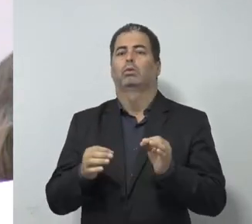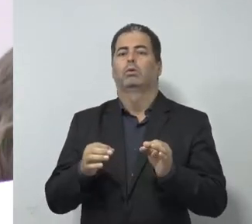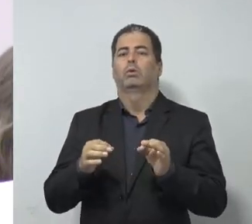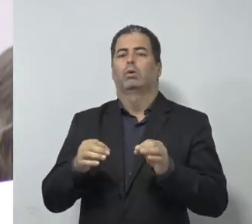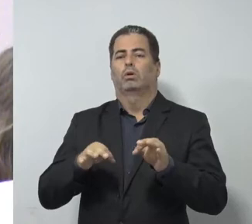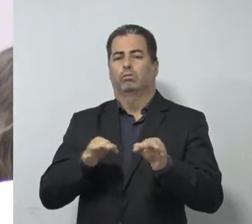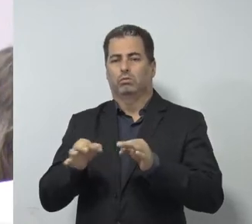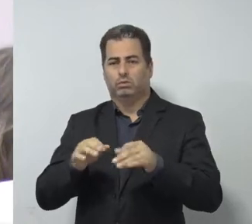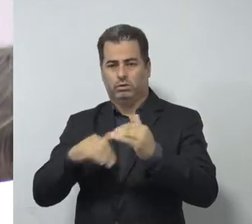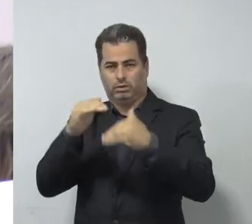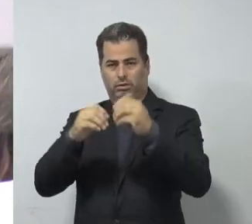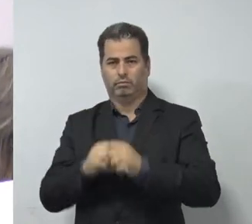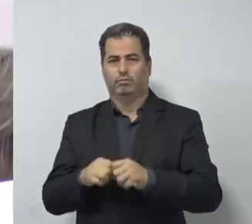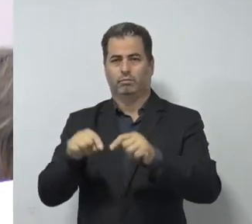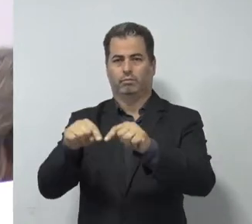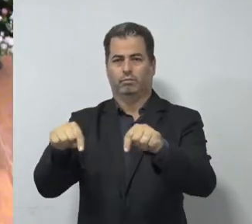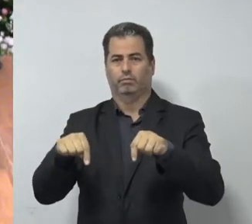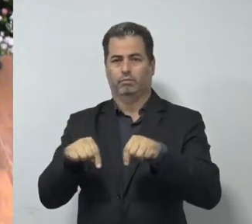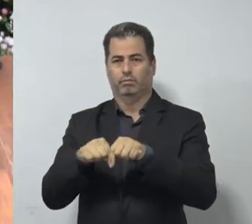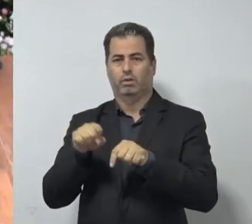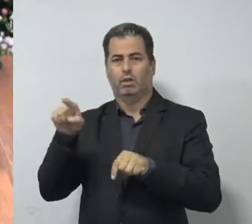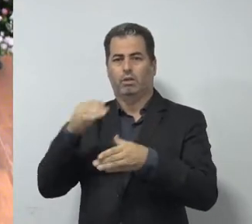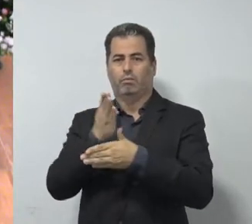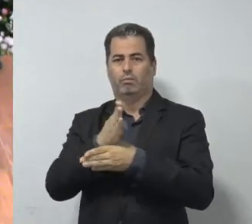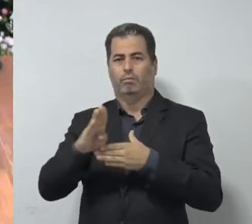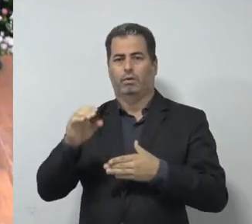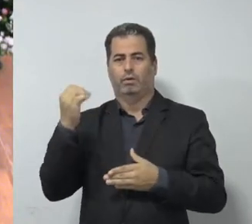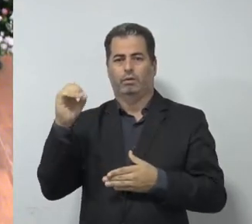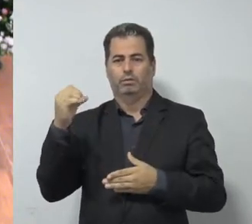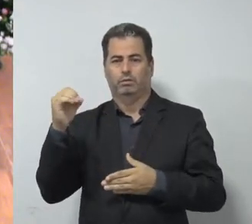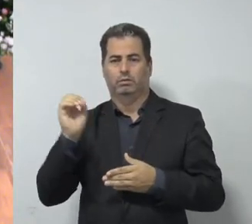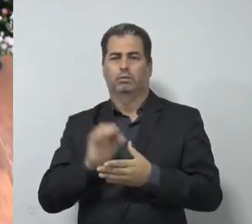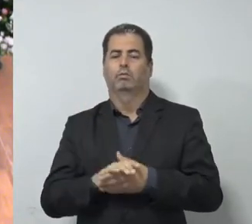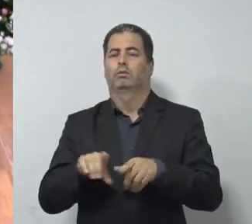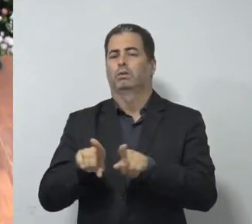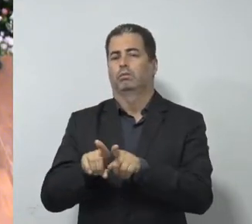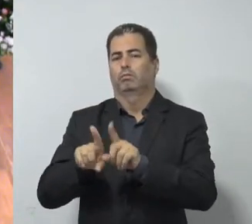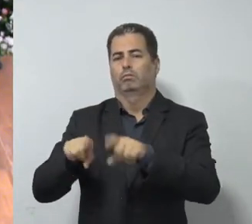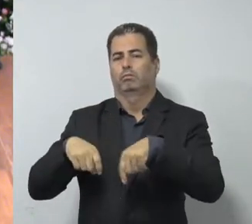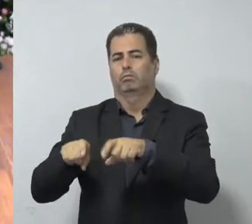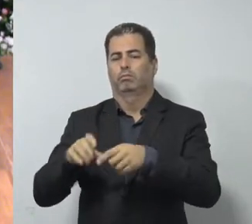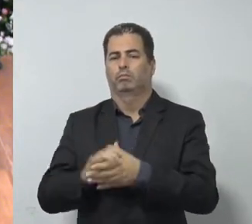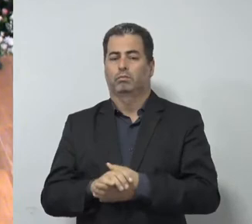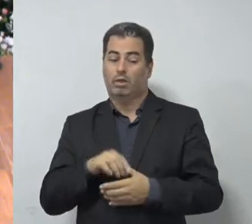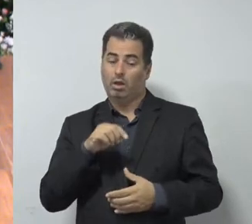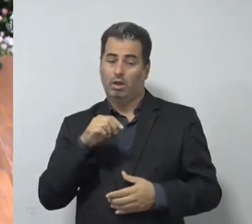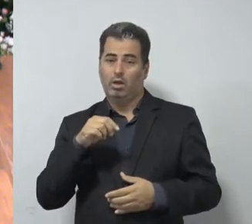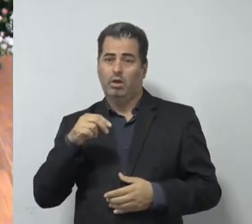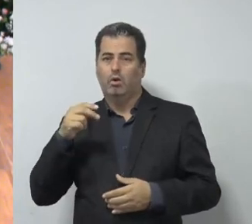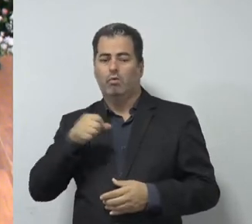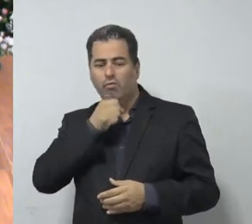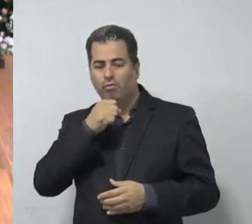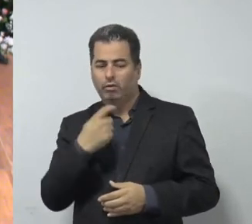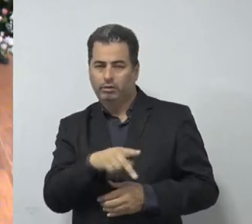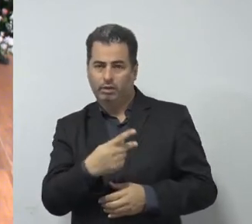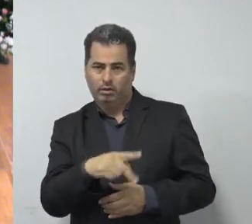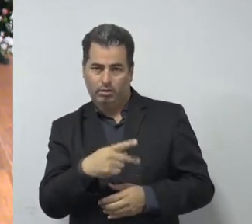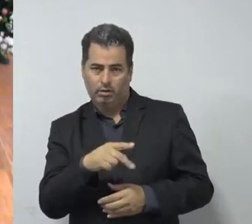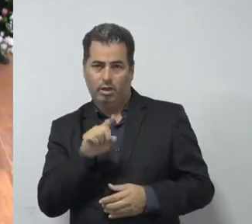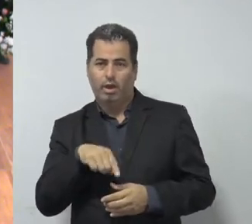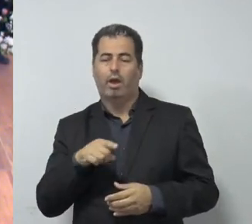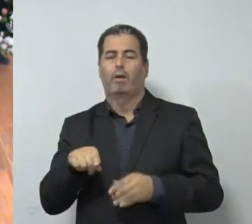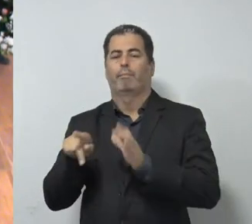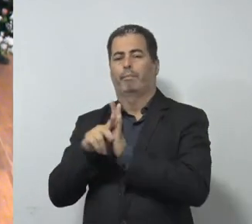Sol, gerando desenvolvimento na região e também na produção rural. É neta de empresários, dona do hotel